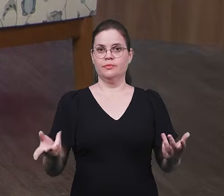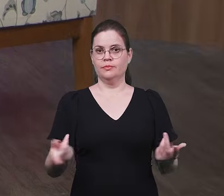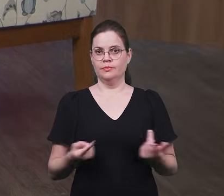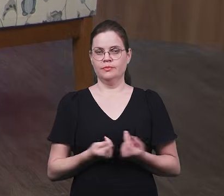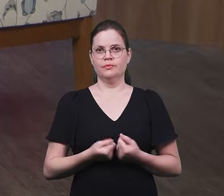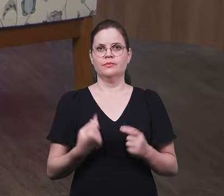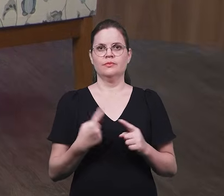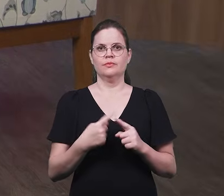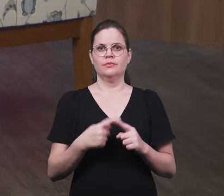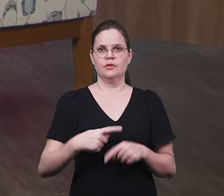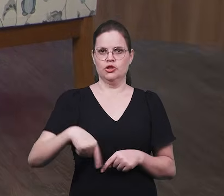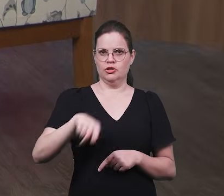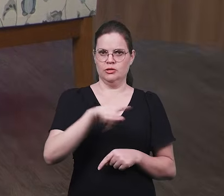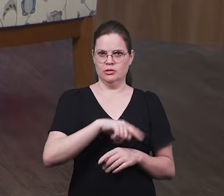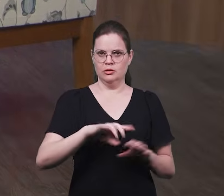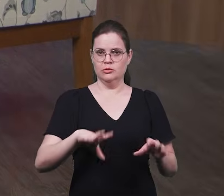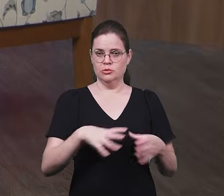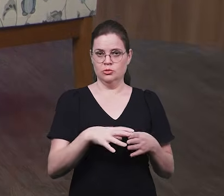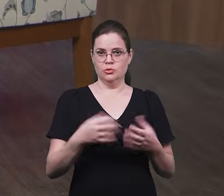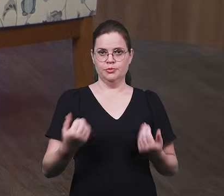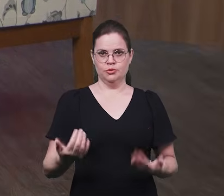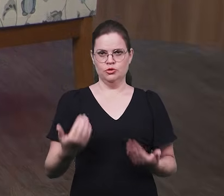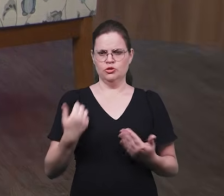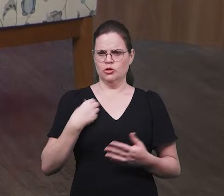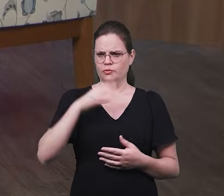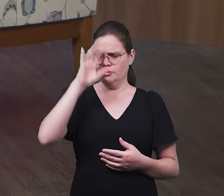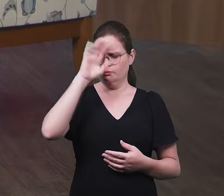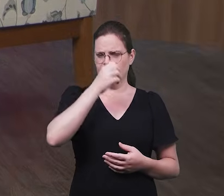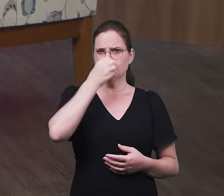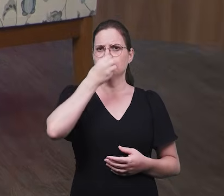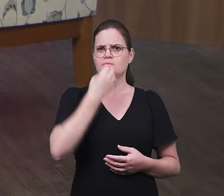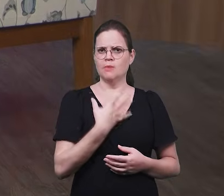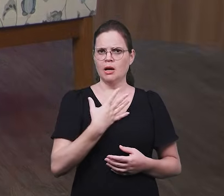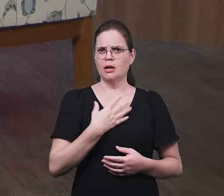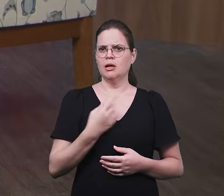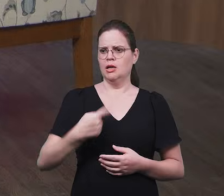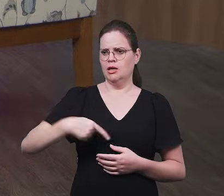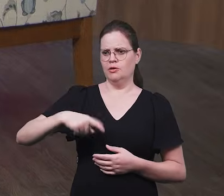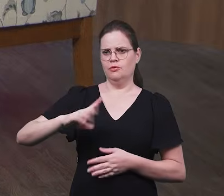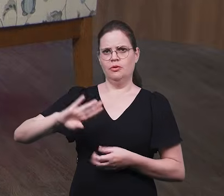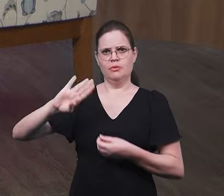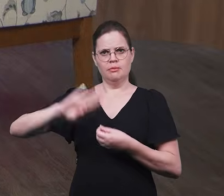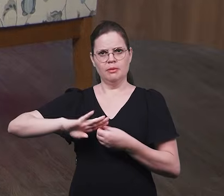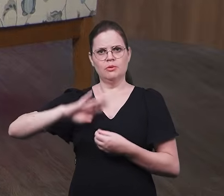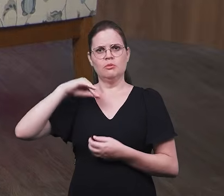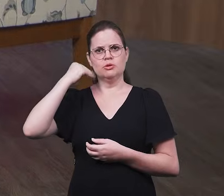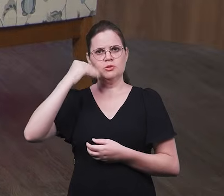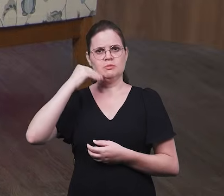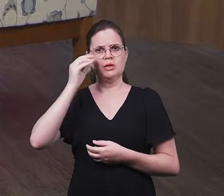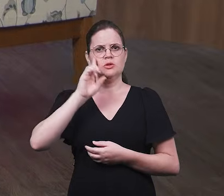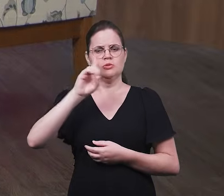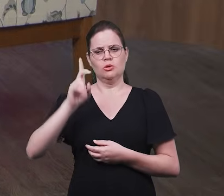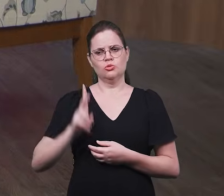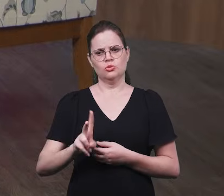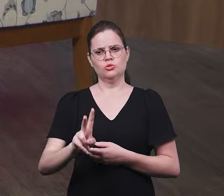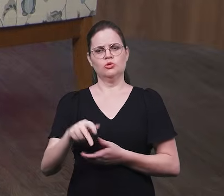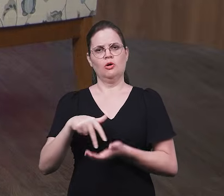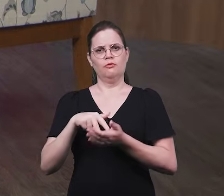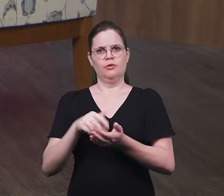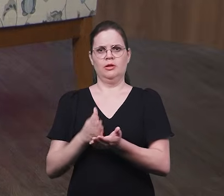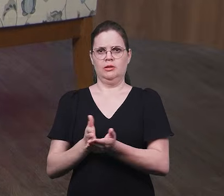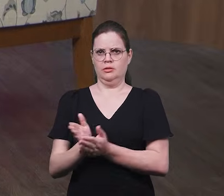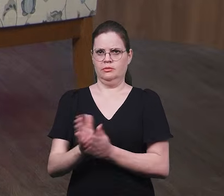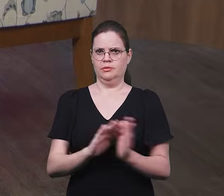ensino maravilhoso a ponto de que os jovens aprenderam muito bem e se comportaram muito bem com experiências com